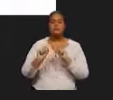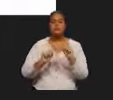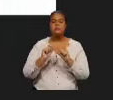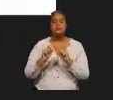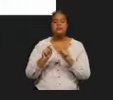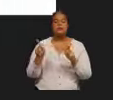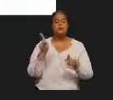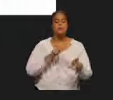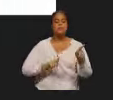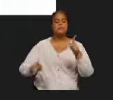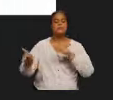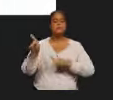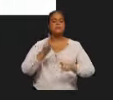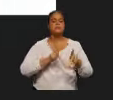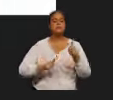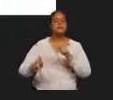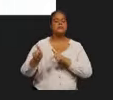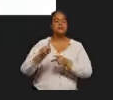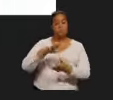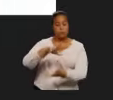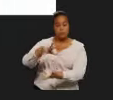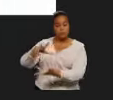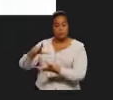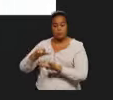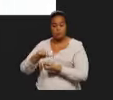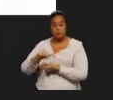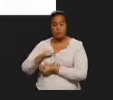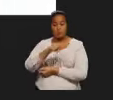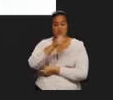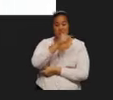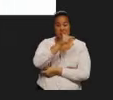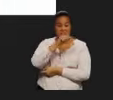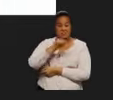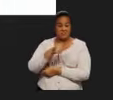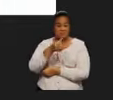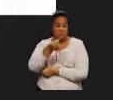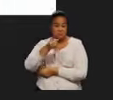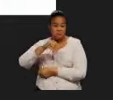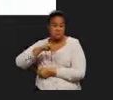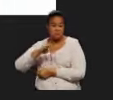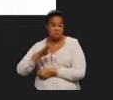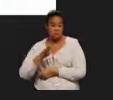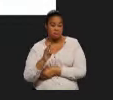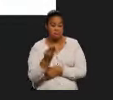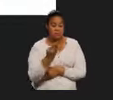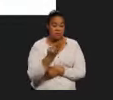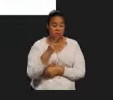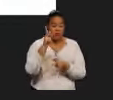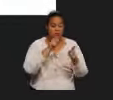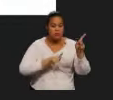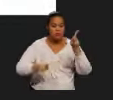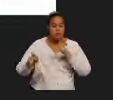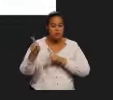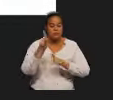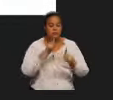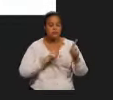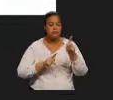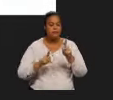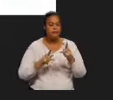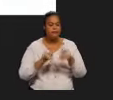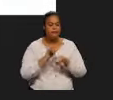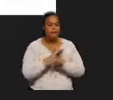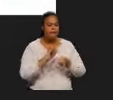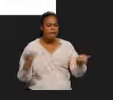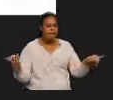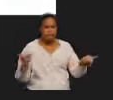população mundial atingiu 7 vírgula 11 milhões de habitantes e aí